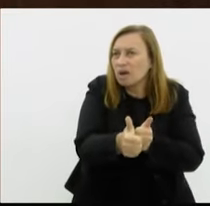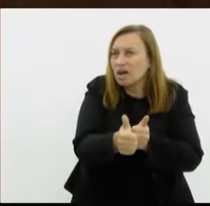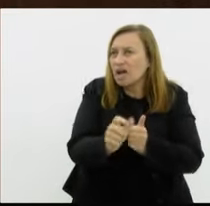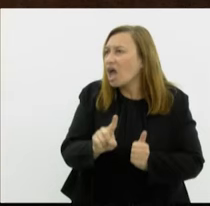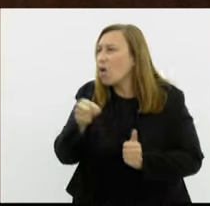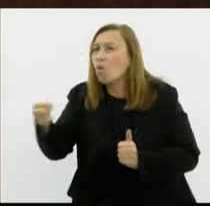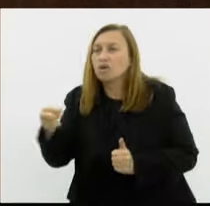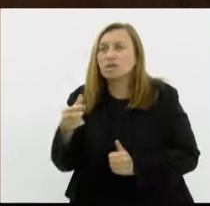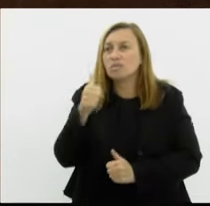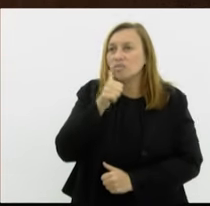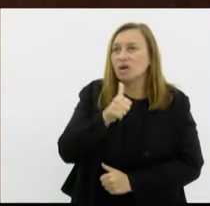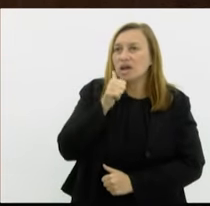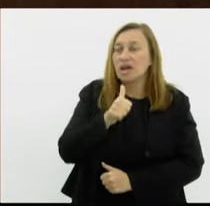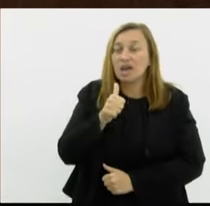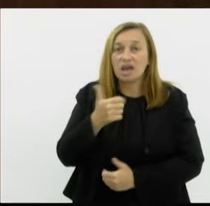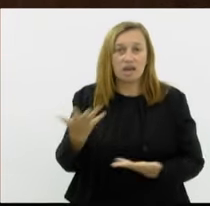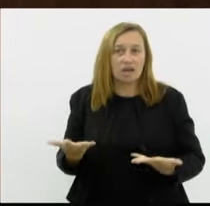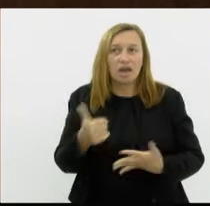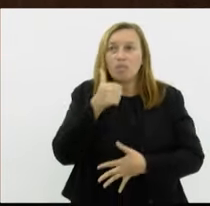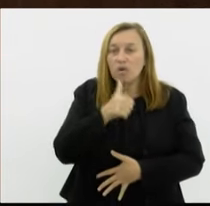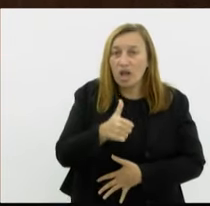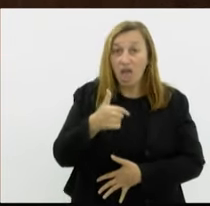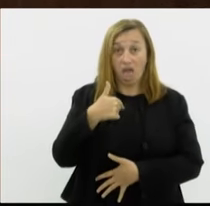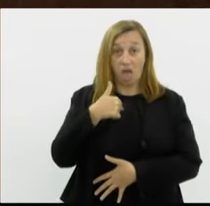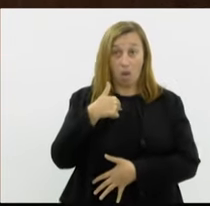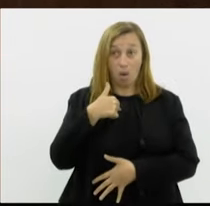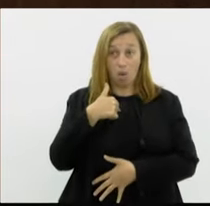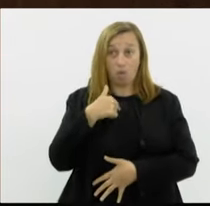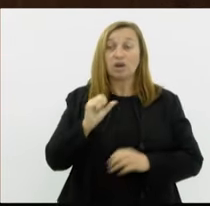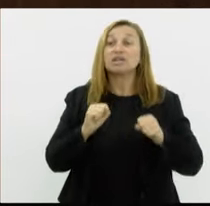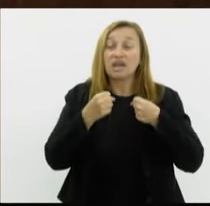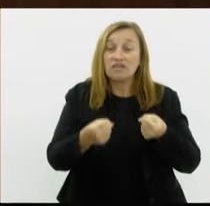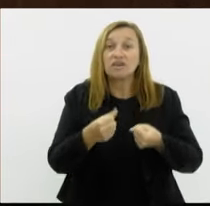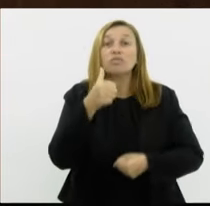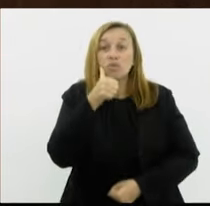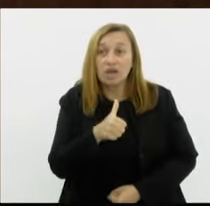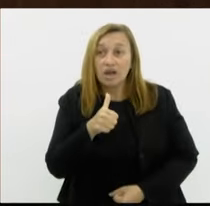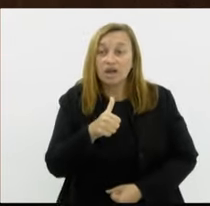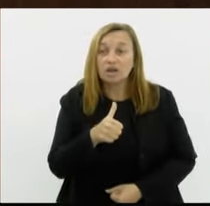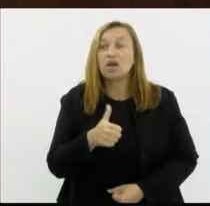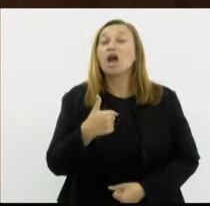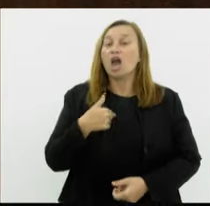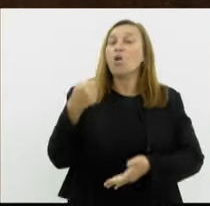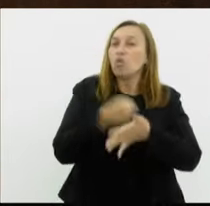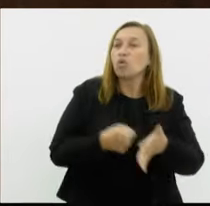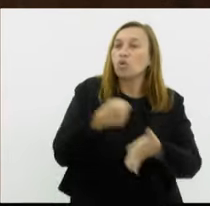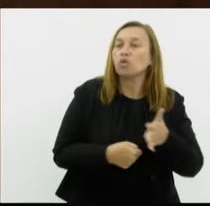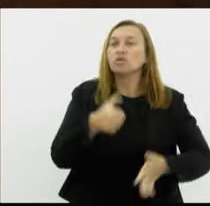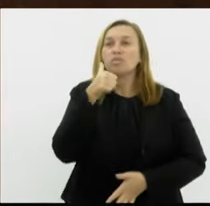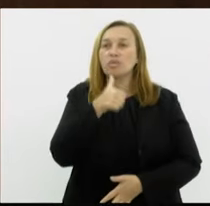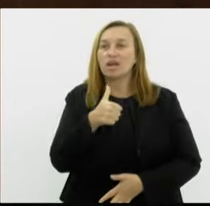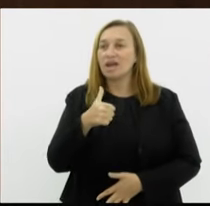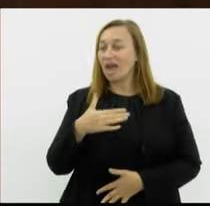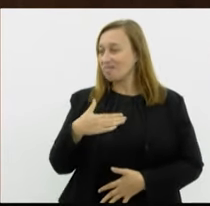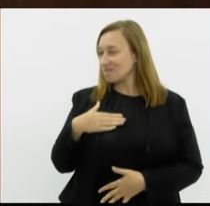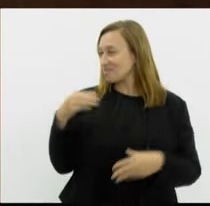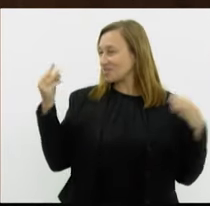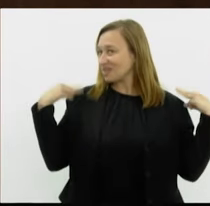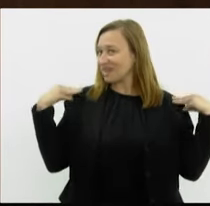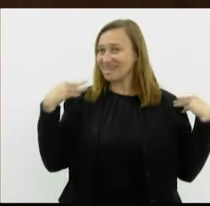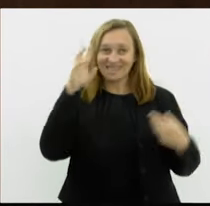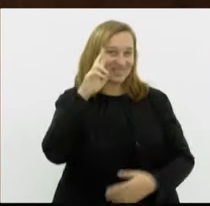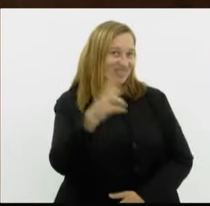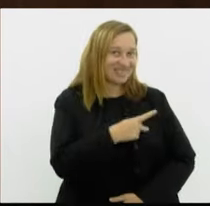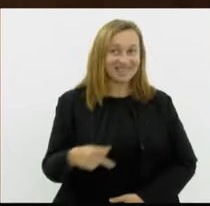mulher, a minha motorista é mulher. Eu defendo mulher. Eu luto por mulher. Minha motorista é mulher, senhor